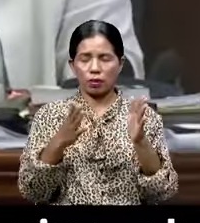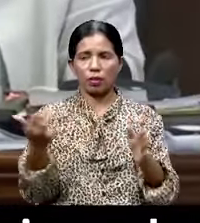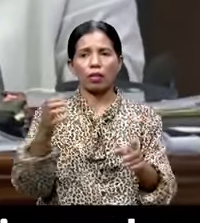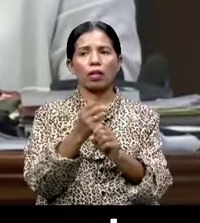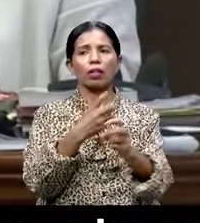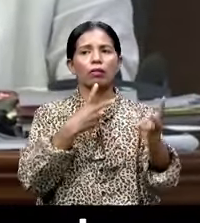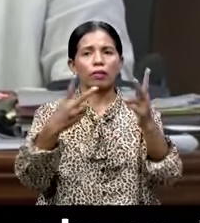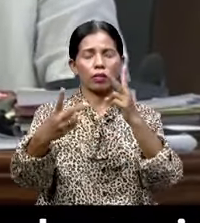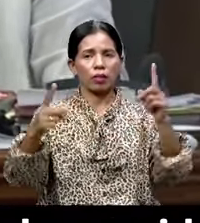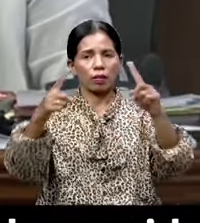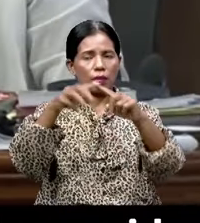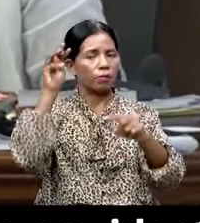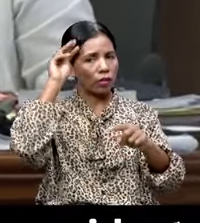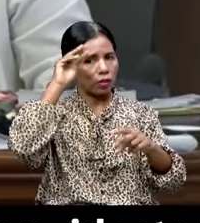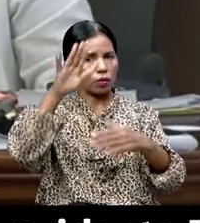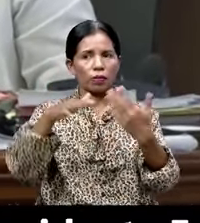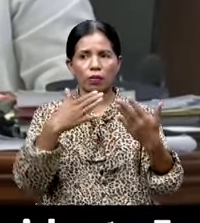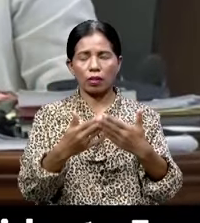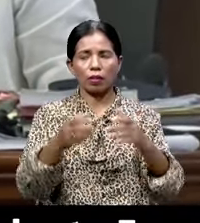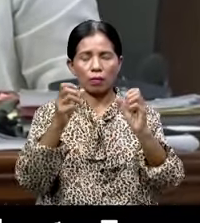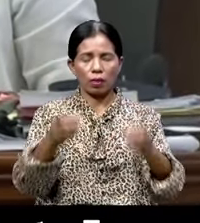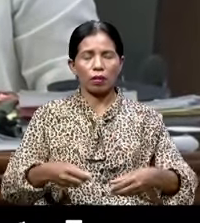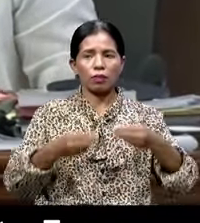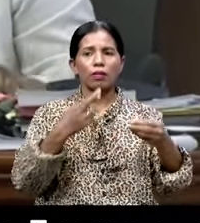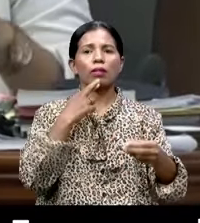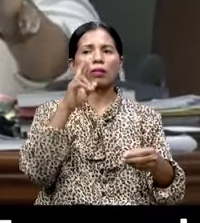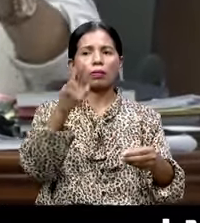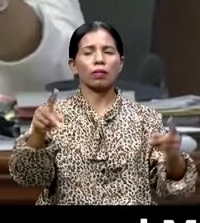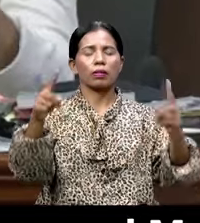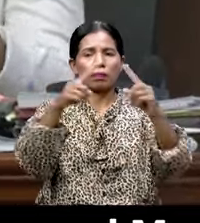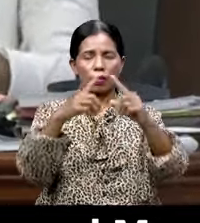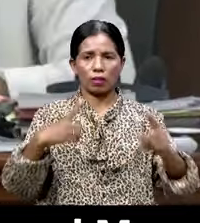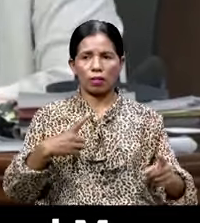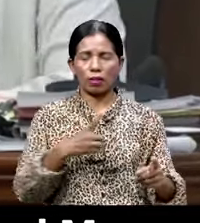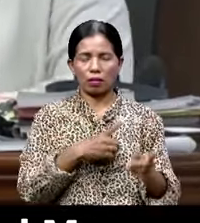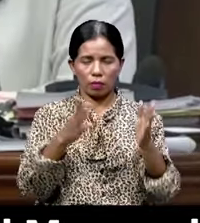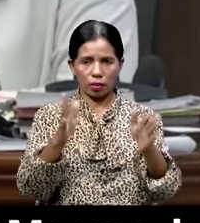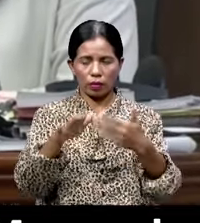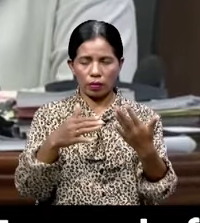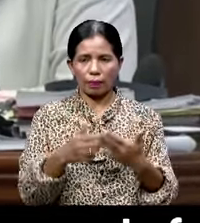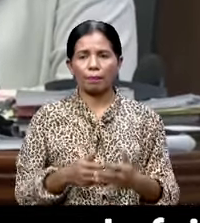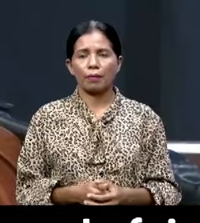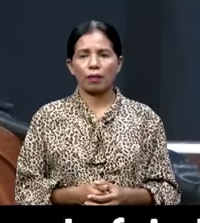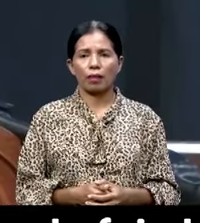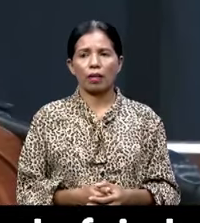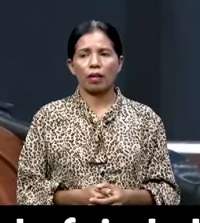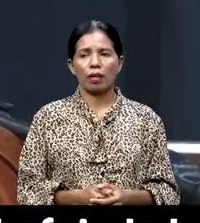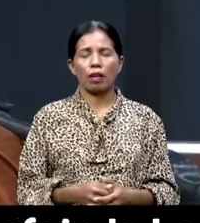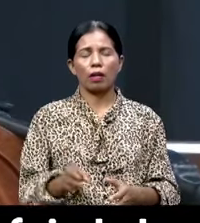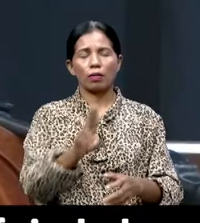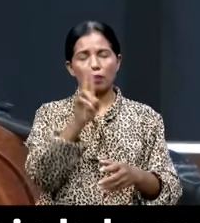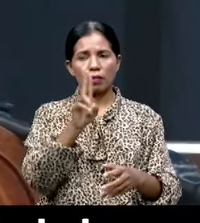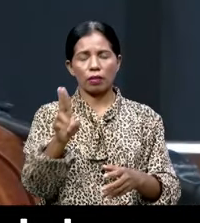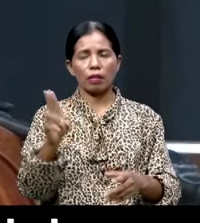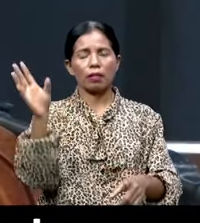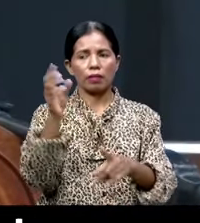visita surpresa ba ministerio Sira kode ne bele for resposta direta ba deputado Sira. Senhor deputado Sira aproveita apresenta